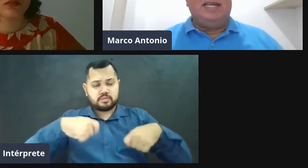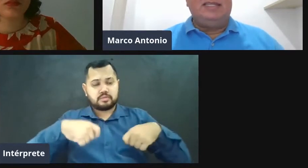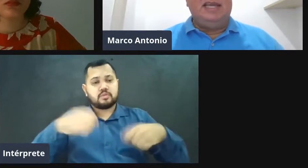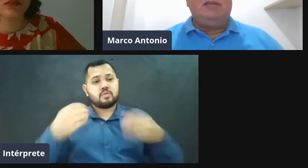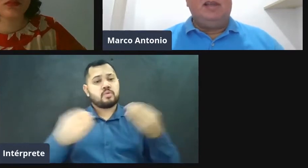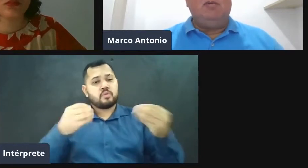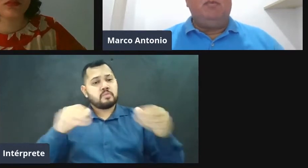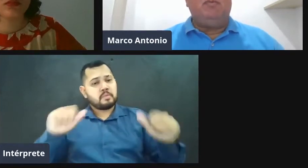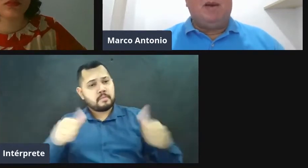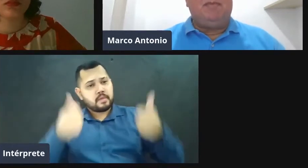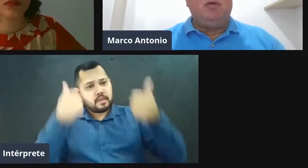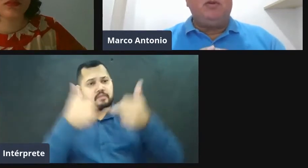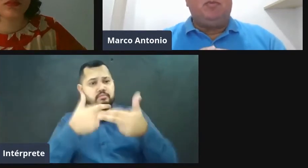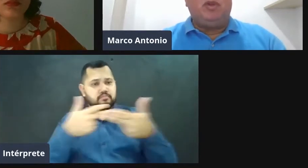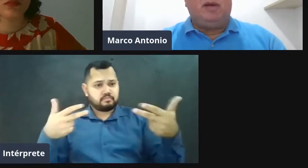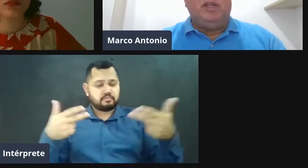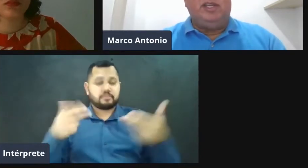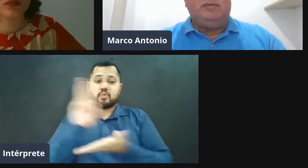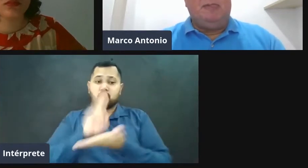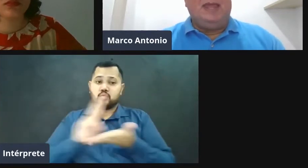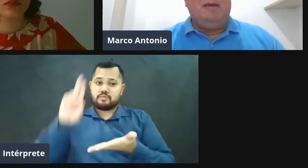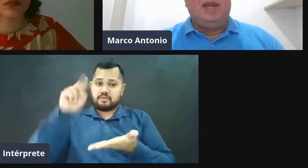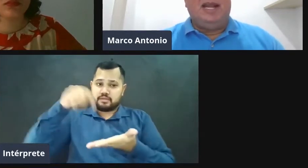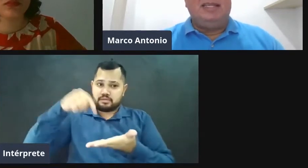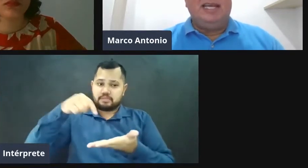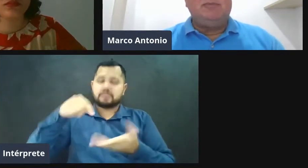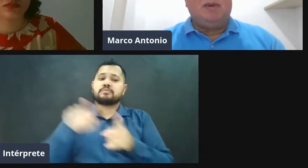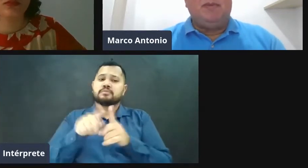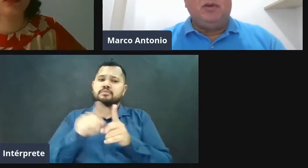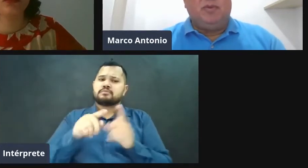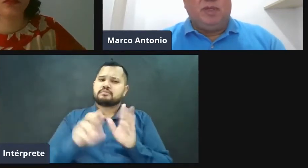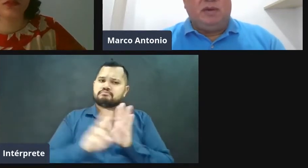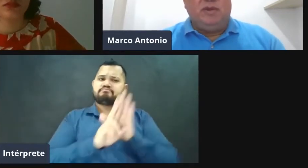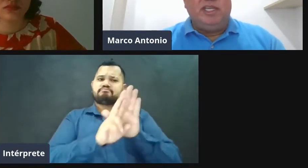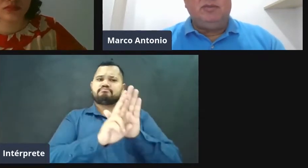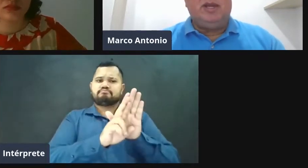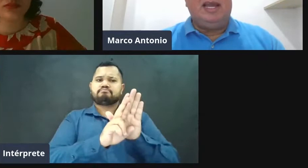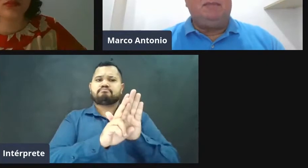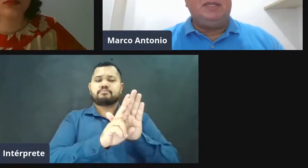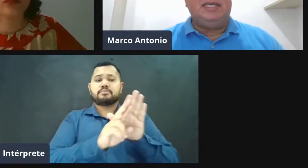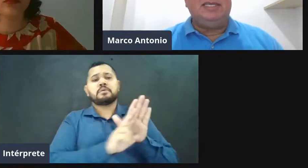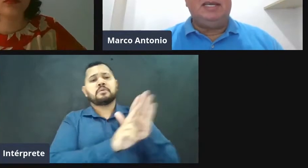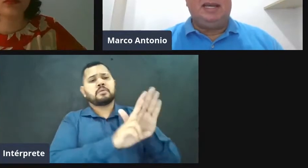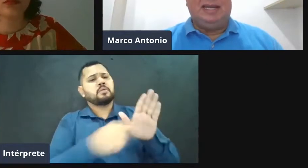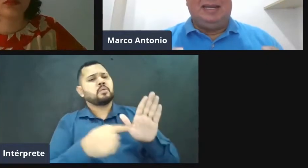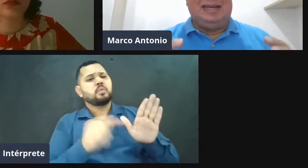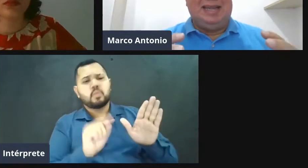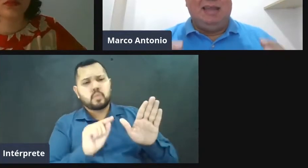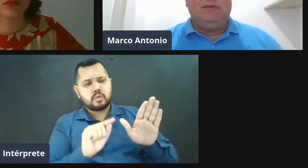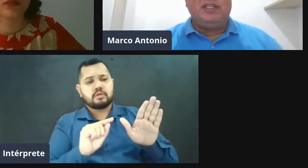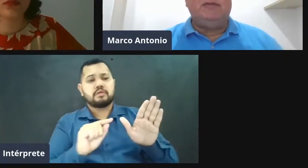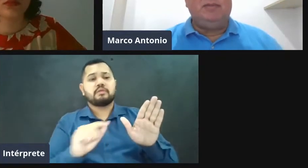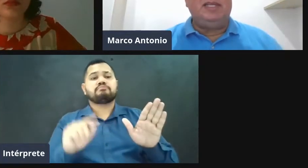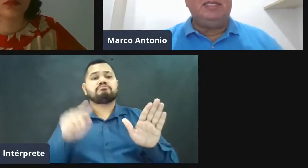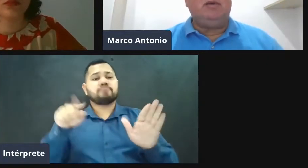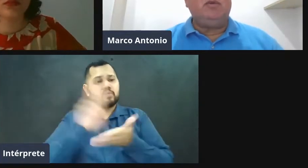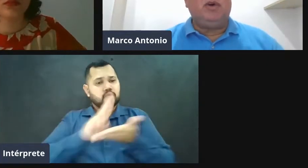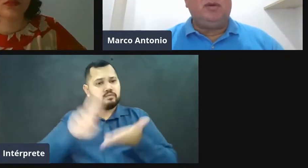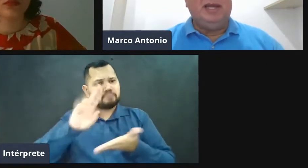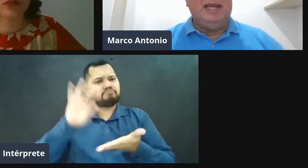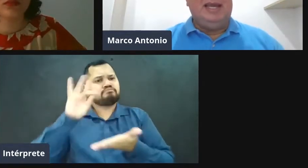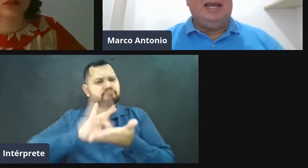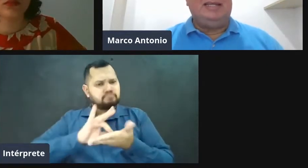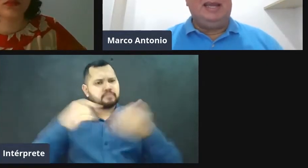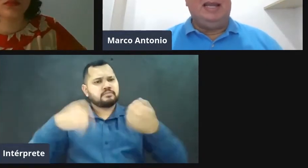caminhos. A universidade tem que ter um papel de protagonismo. E para ela ter esse papel de protagonismo, ela precisa efetivamente